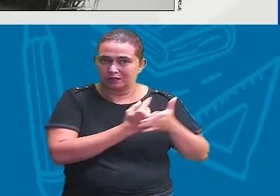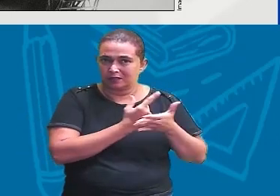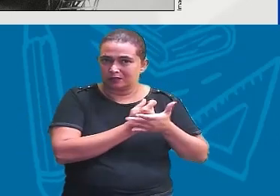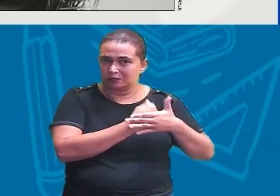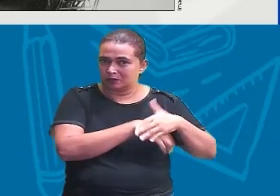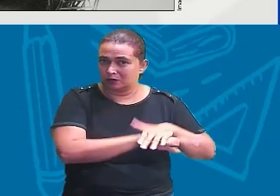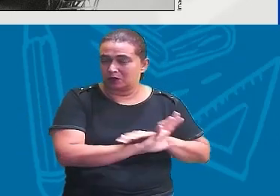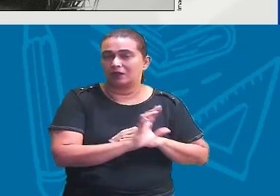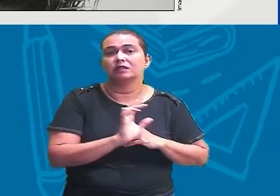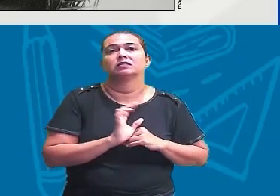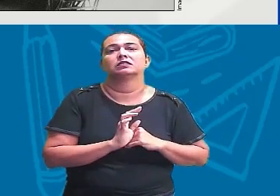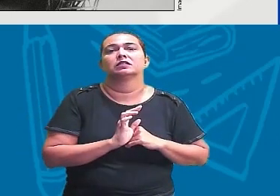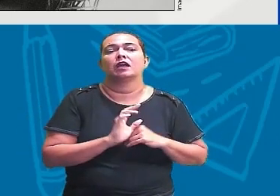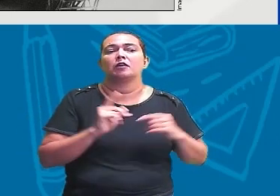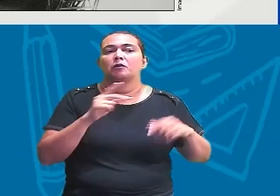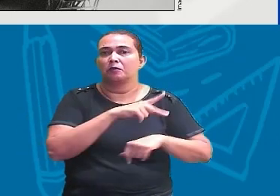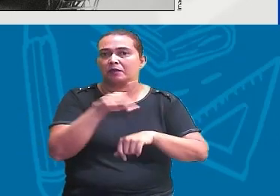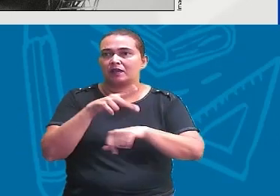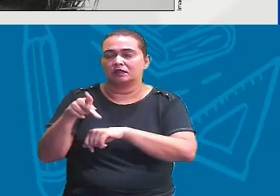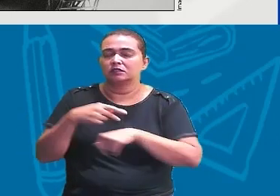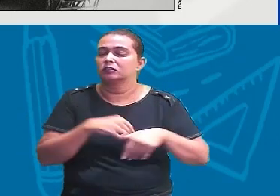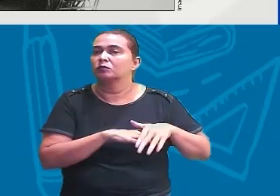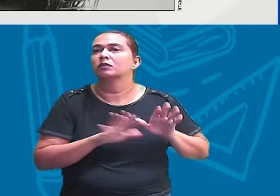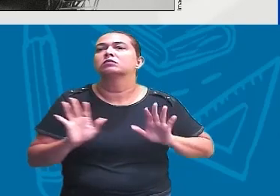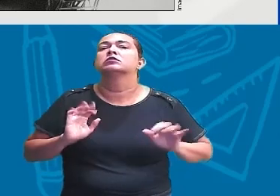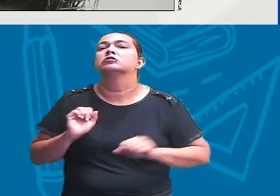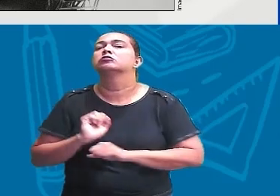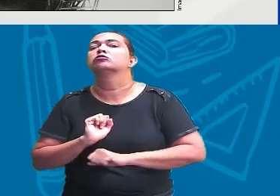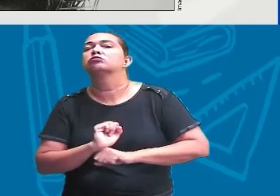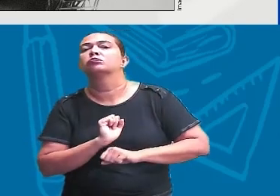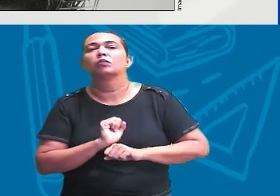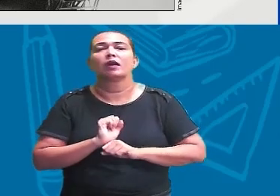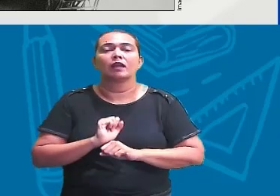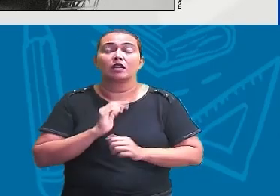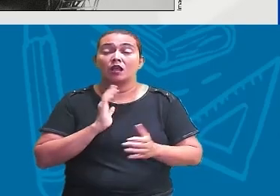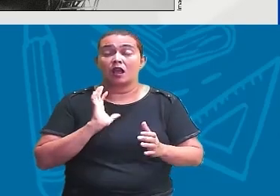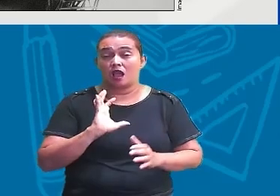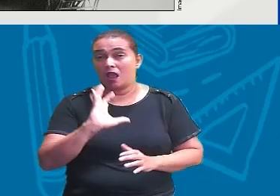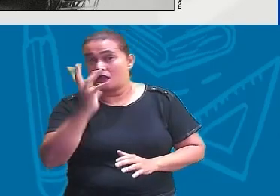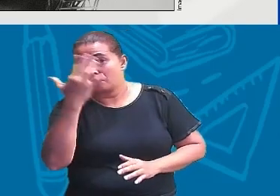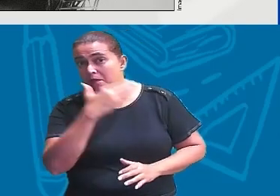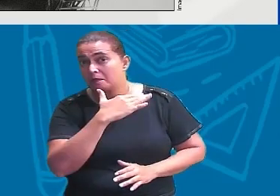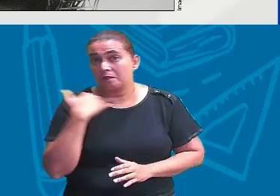prática com a morte desse príncipe do Império Austro-Húngaro.